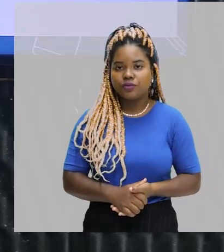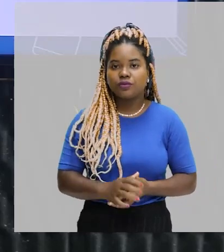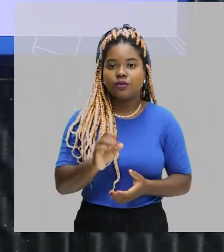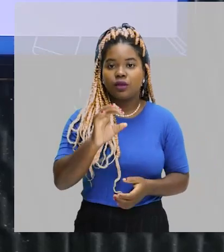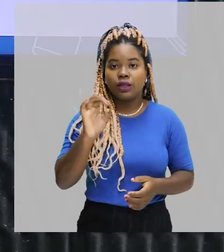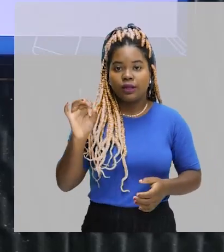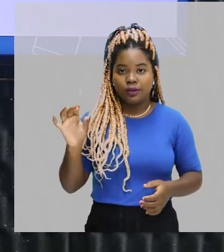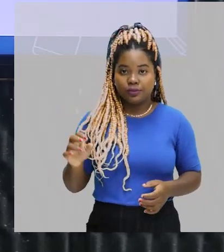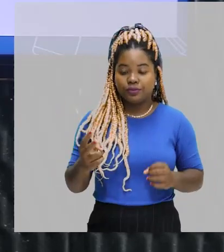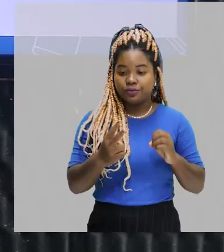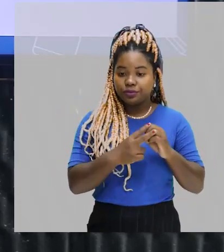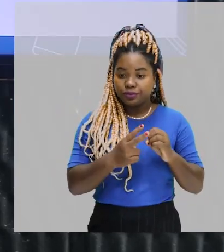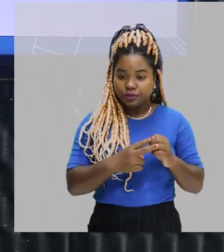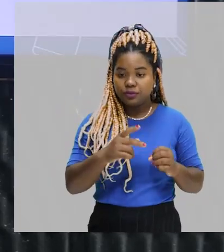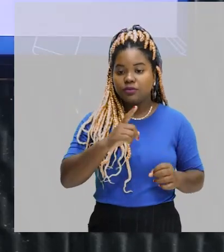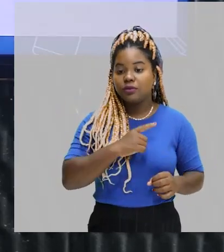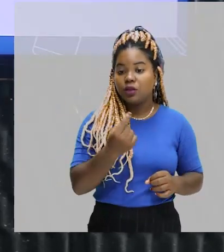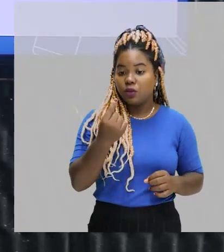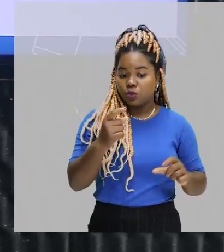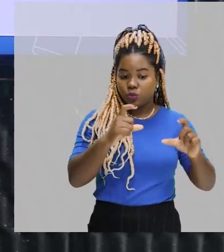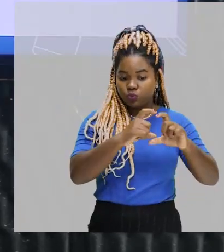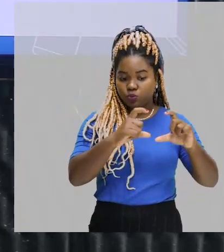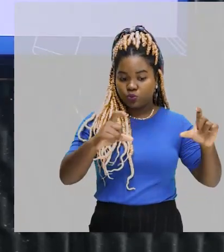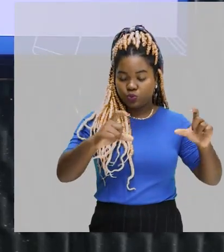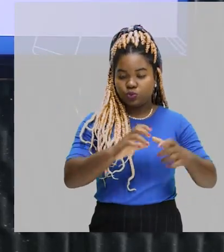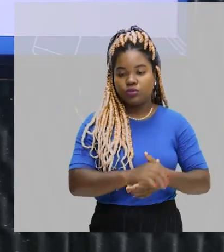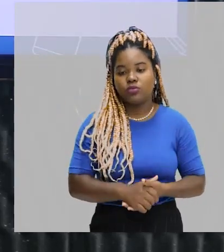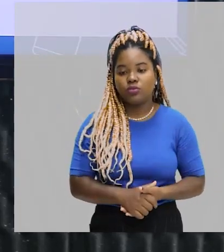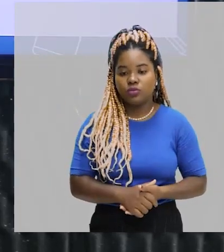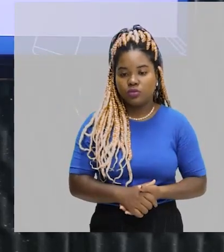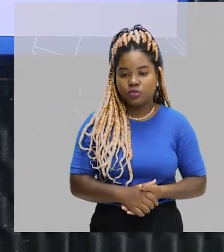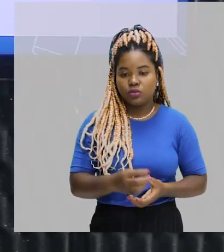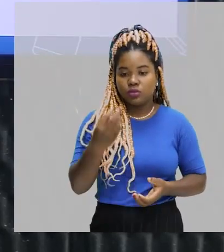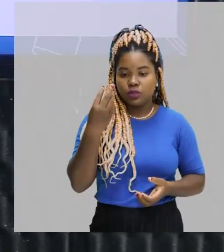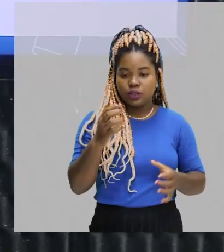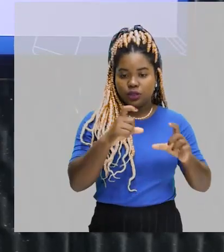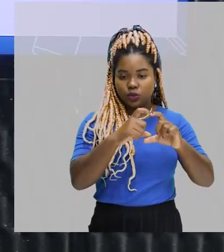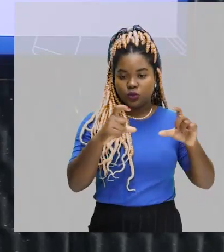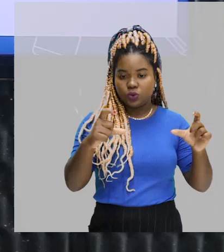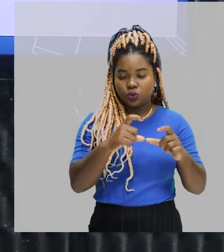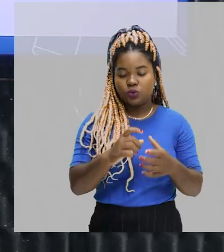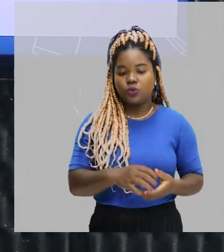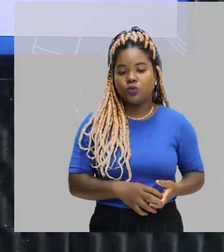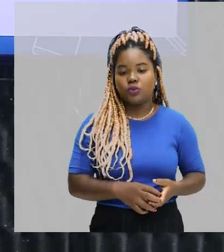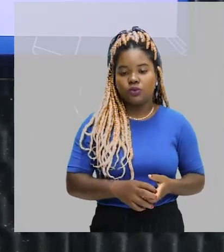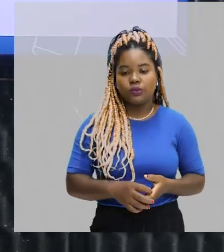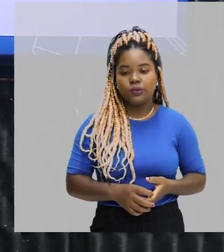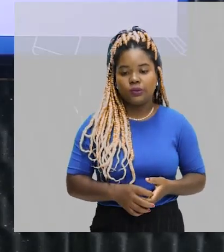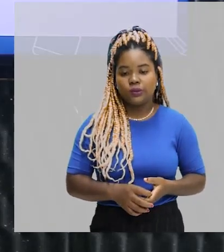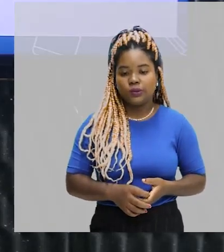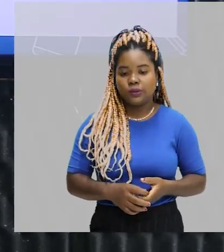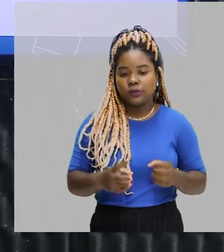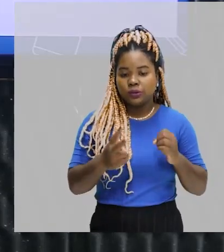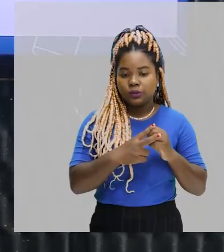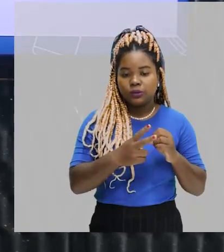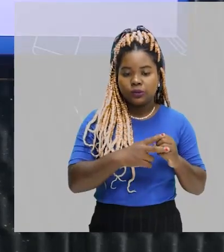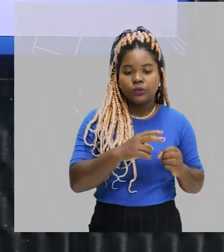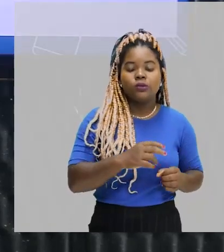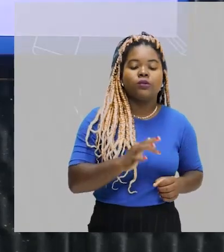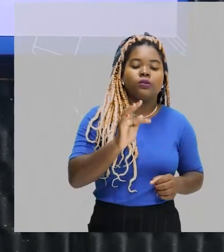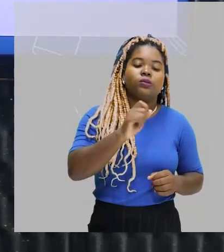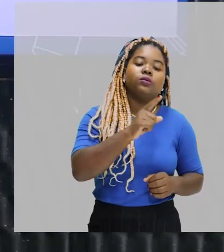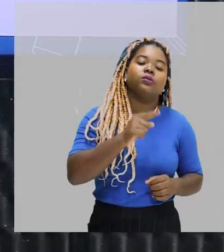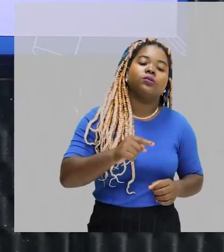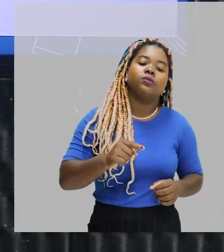Cada verbo representa uma oração. Então, aqui eu tenho uma construção com 3 orações. Verbo fazer, verbo haver e